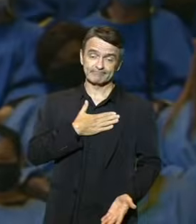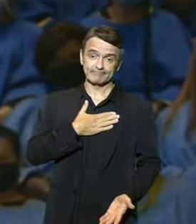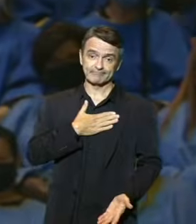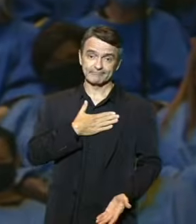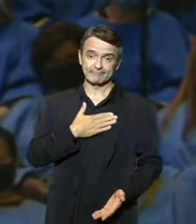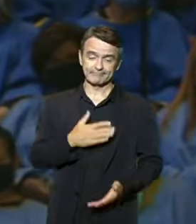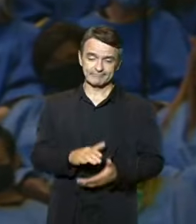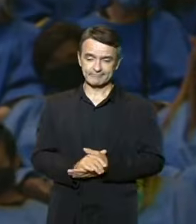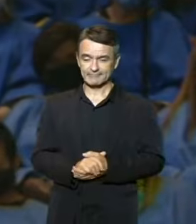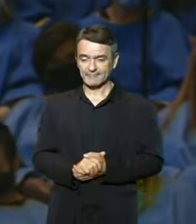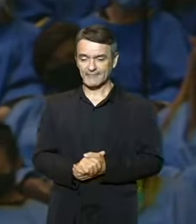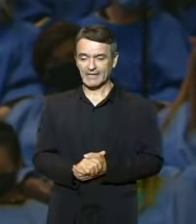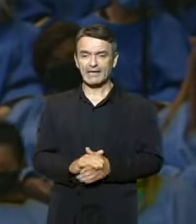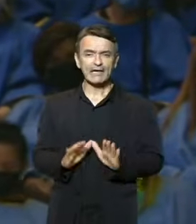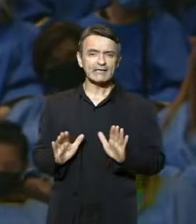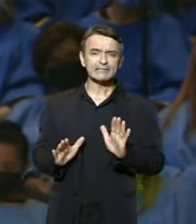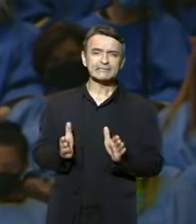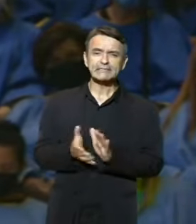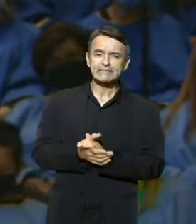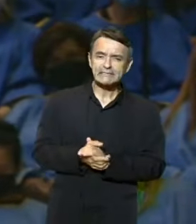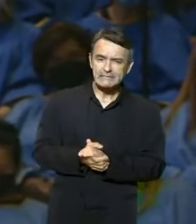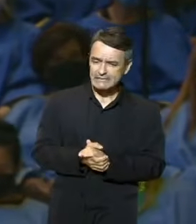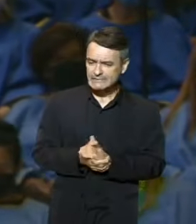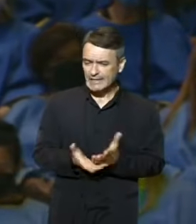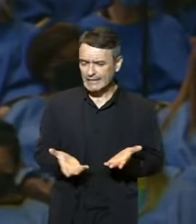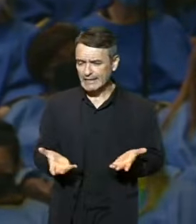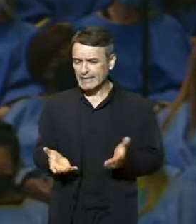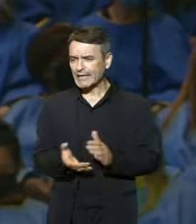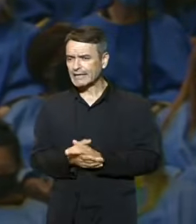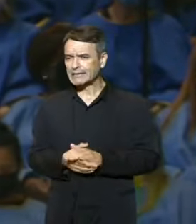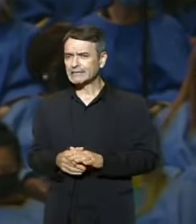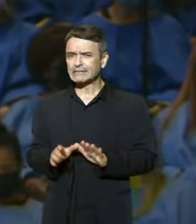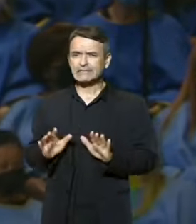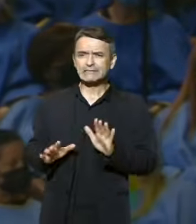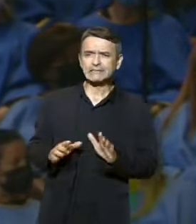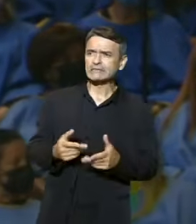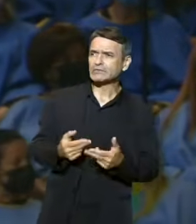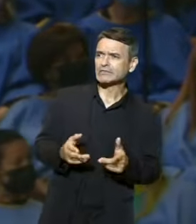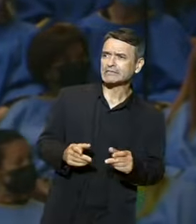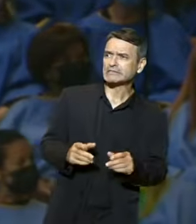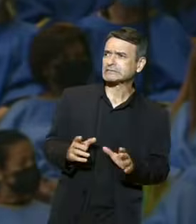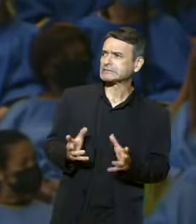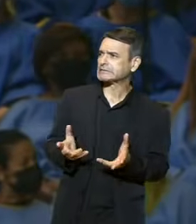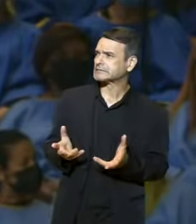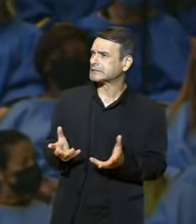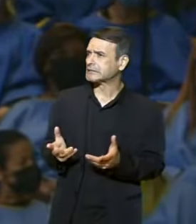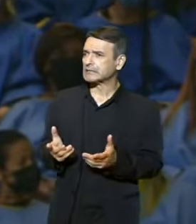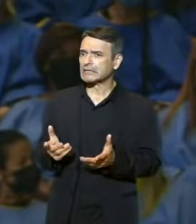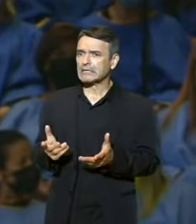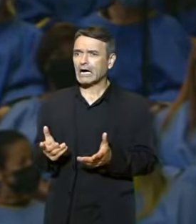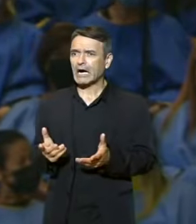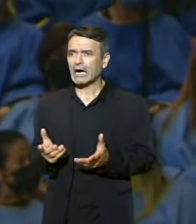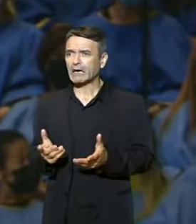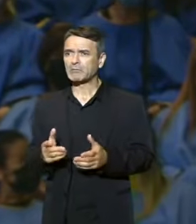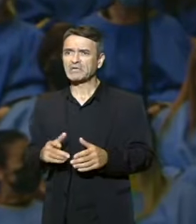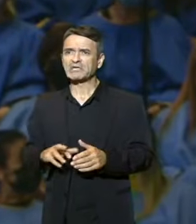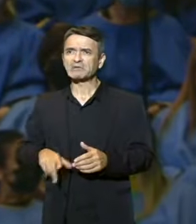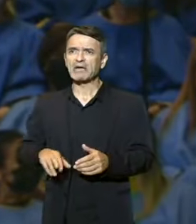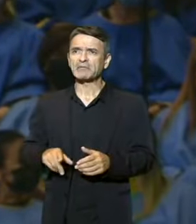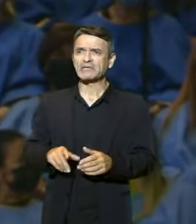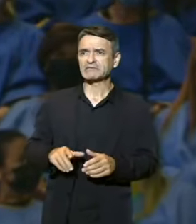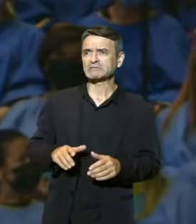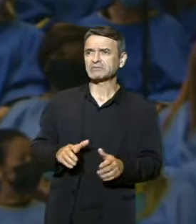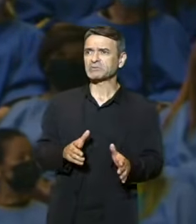de vezes, em muitas situações, a gente passa aperto. Não é porque estamos no deserto,